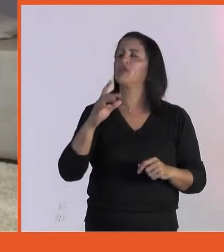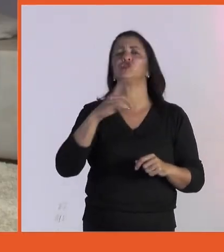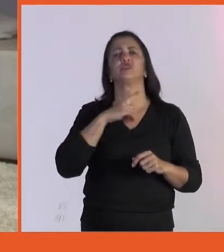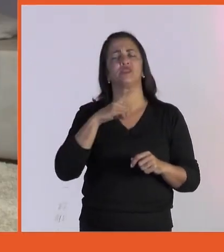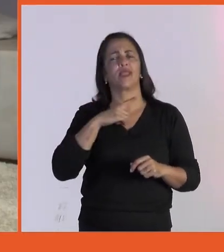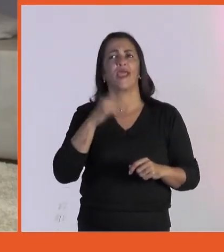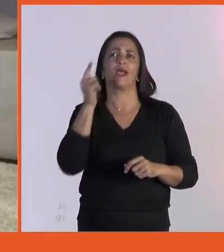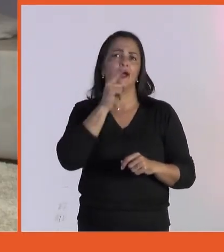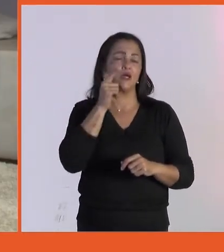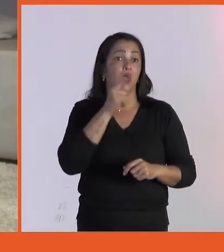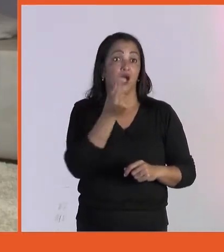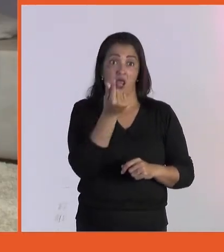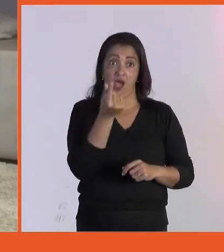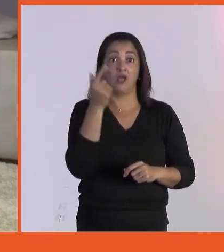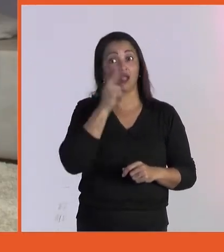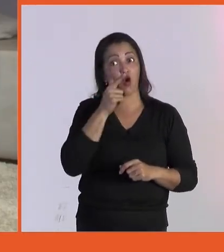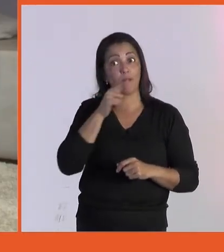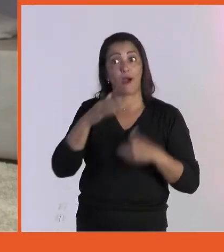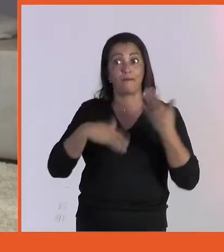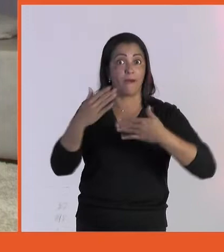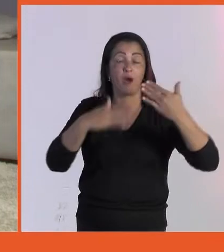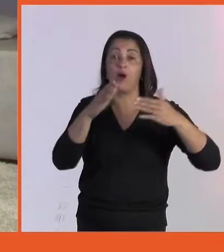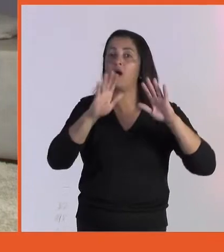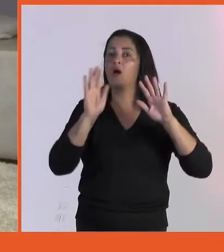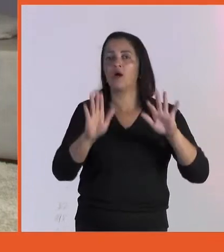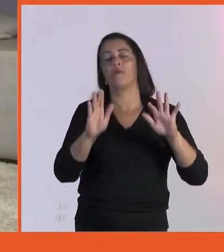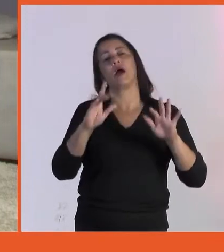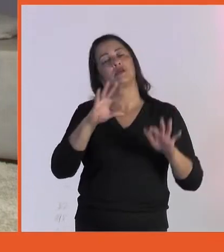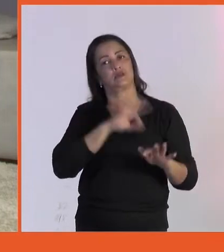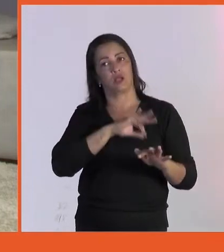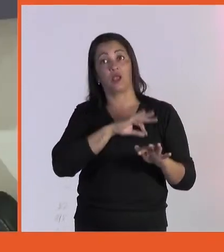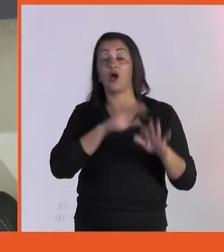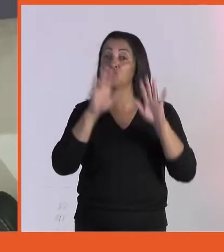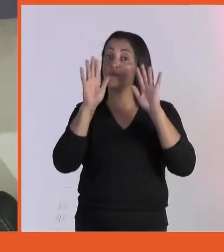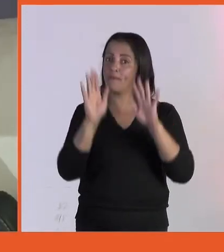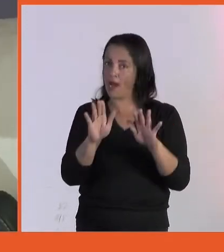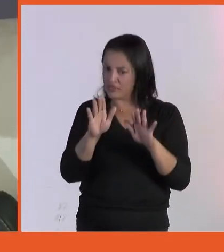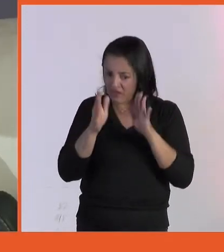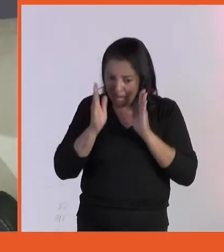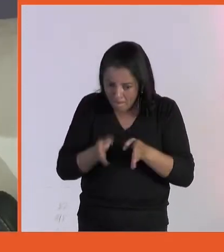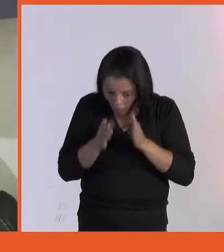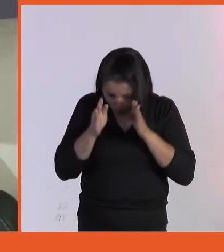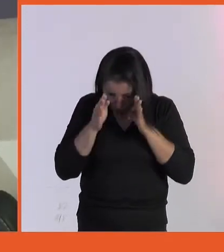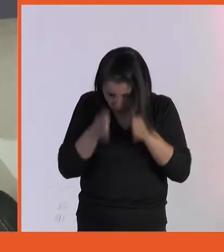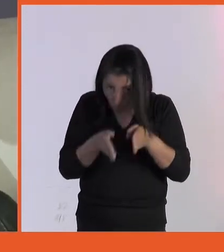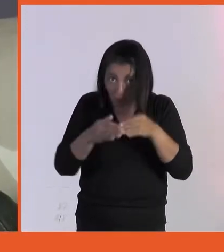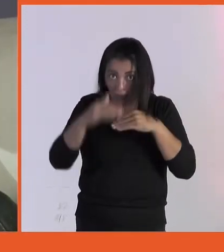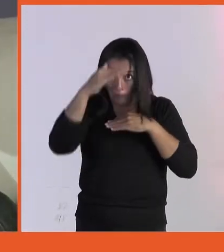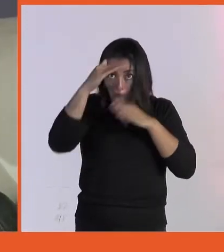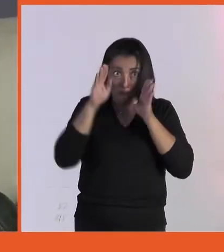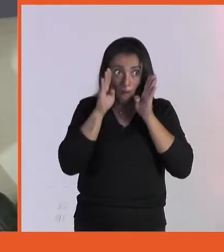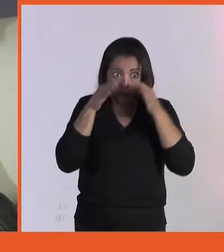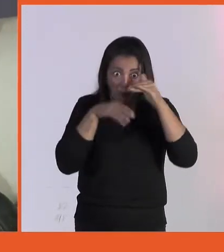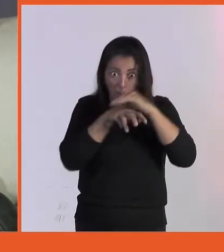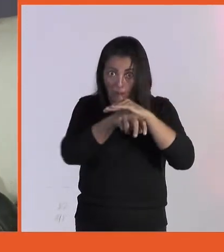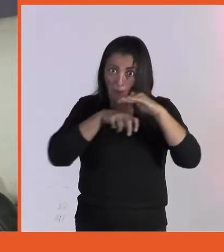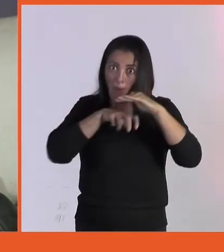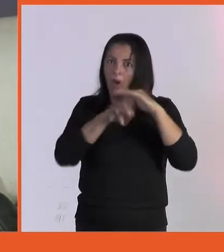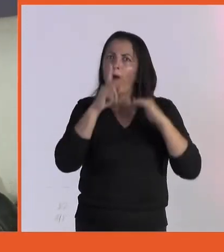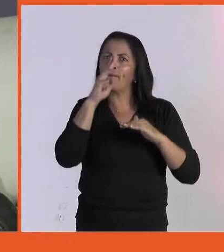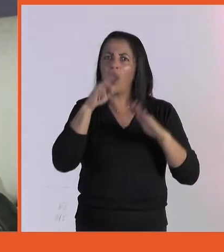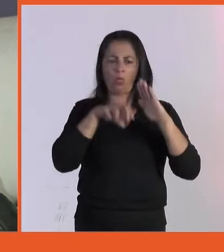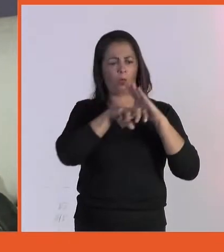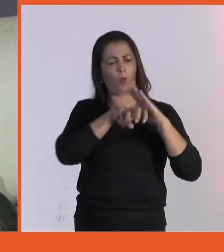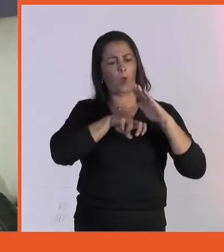grana, todo mundo vai querer um viral, né? Tudo bem, porque é o nosso trabalho. Mas só focar nisso, a gente percebeu com o tempo, vendo